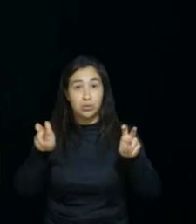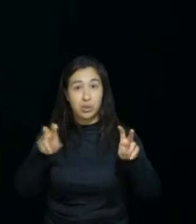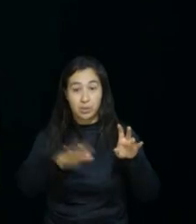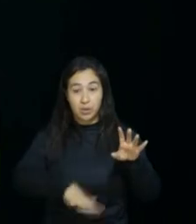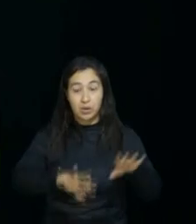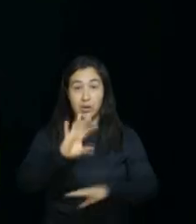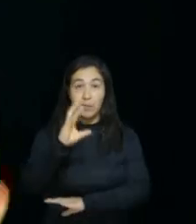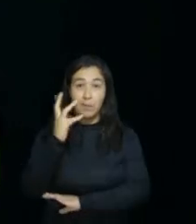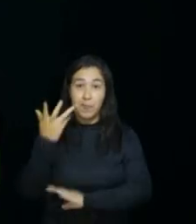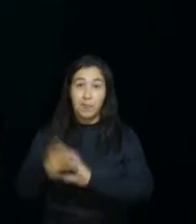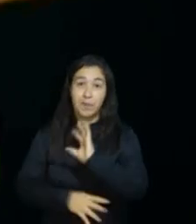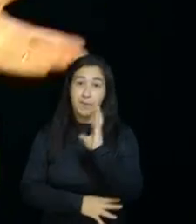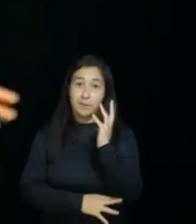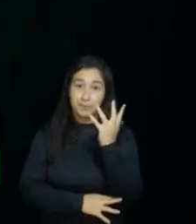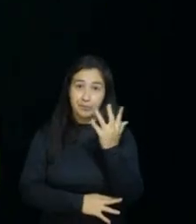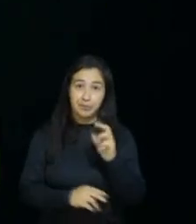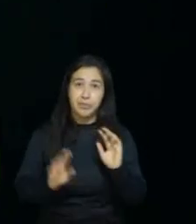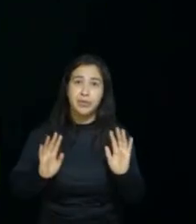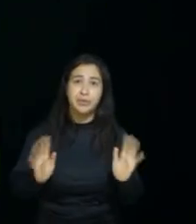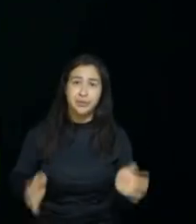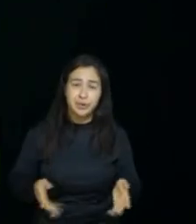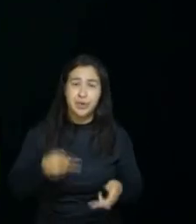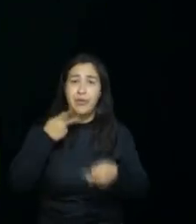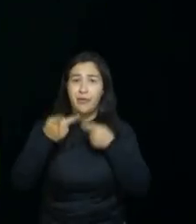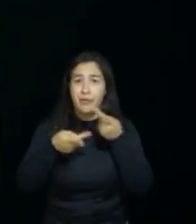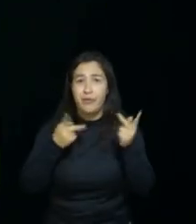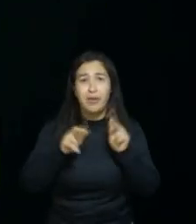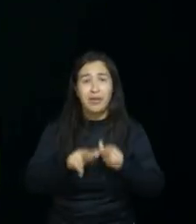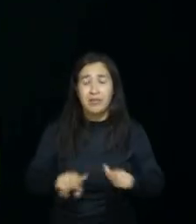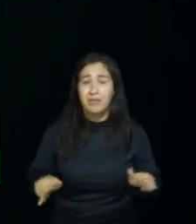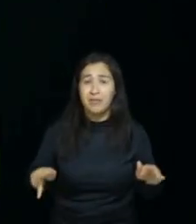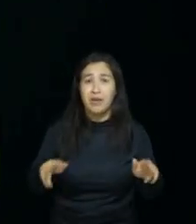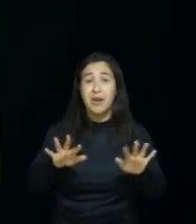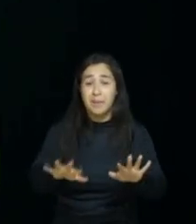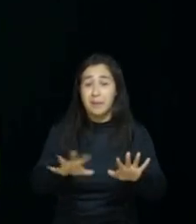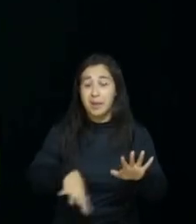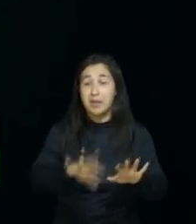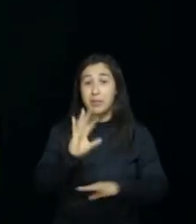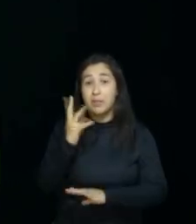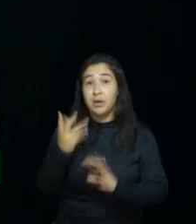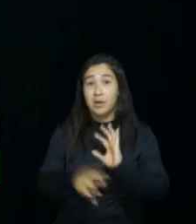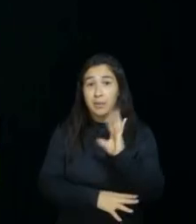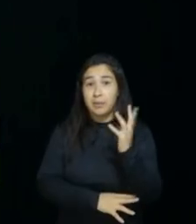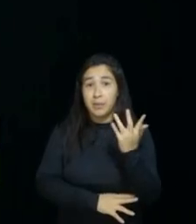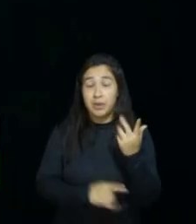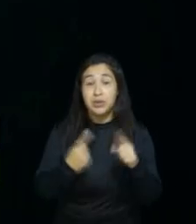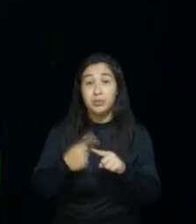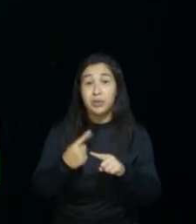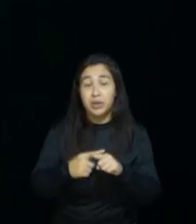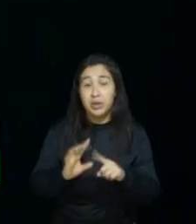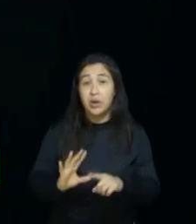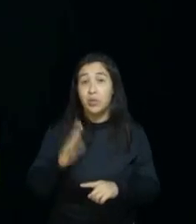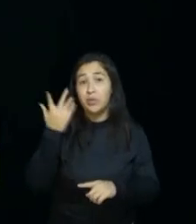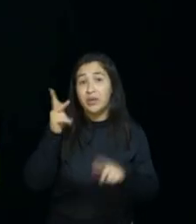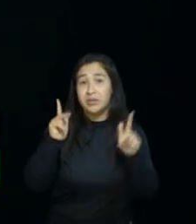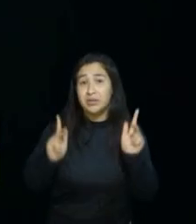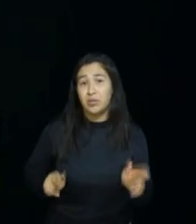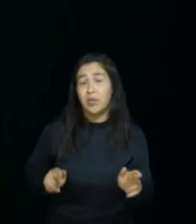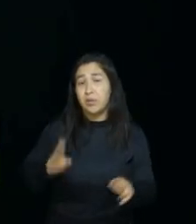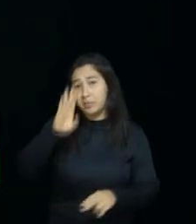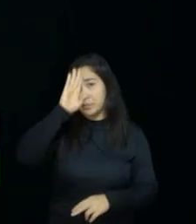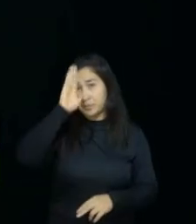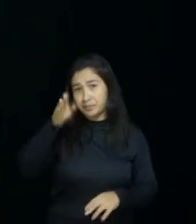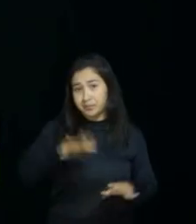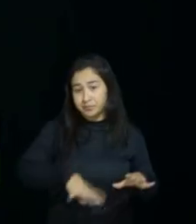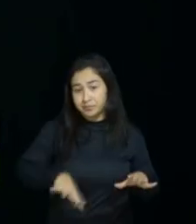aqui na tribuna. Já falei de diversos temas, mas meio ambiente, justamente pelos fatos que estão ocorrendo, e principalmente na região